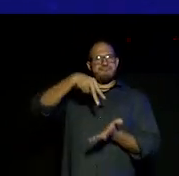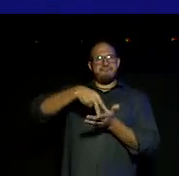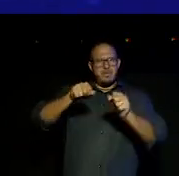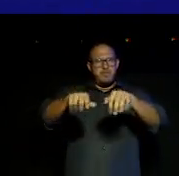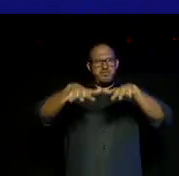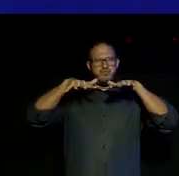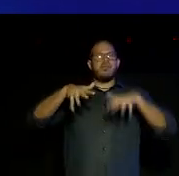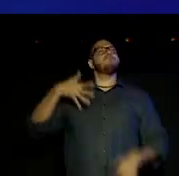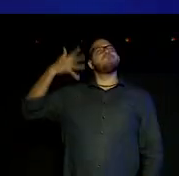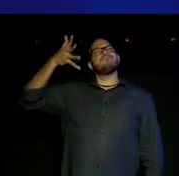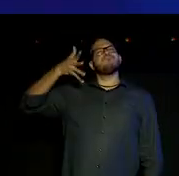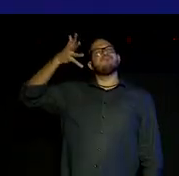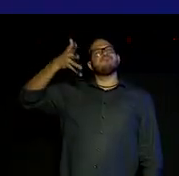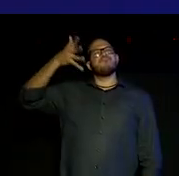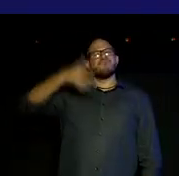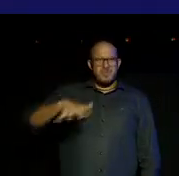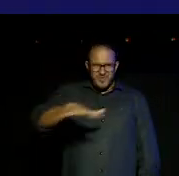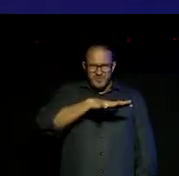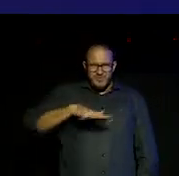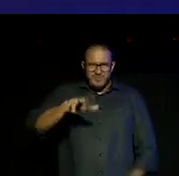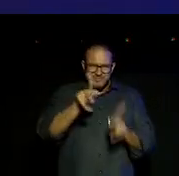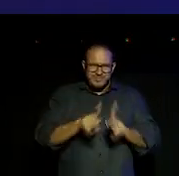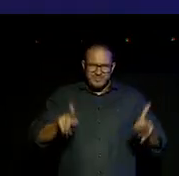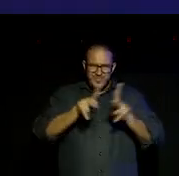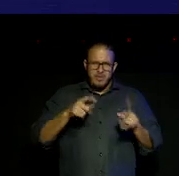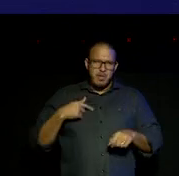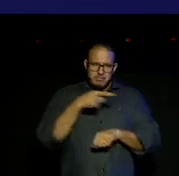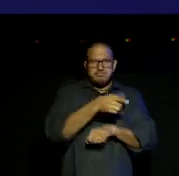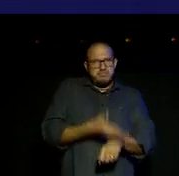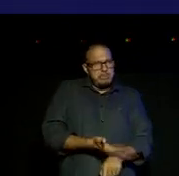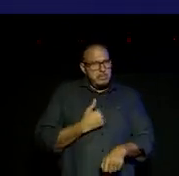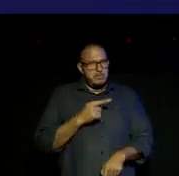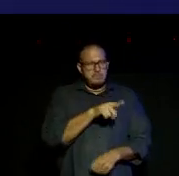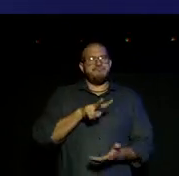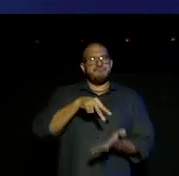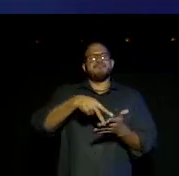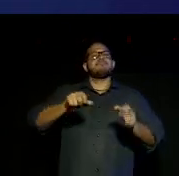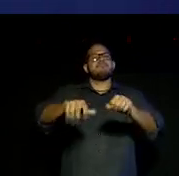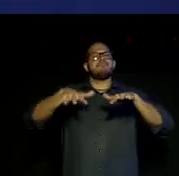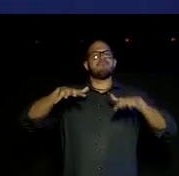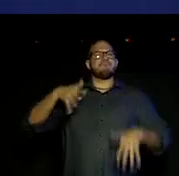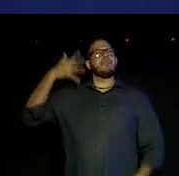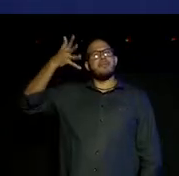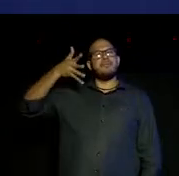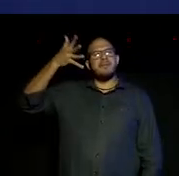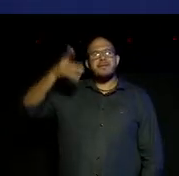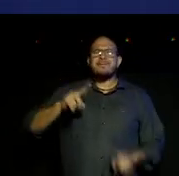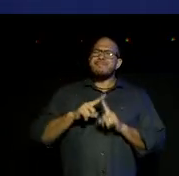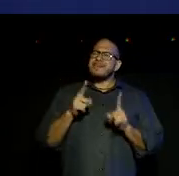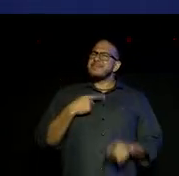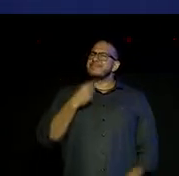num auditório dentro de um shopping. Cheguei mais cedo, como costumo chegar. E eu achei